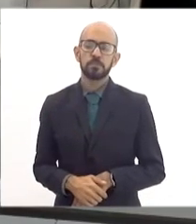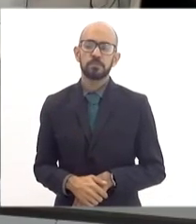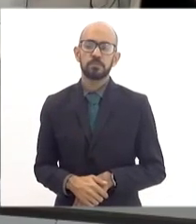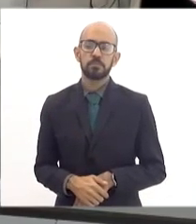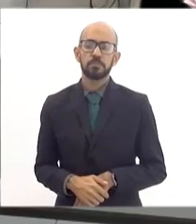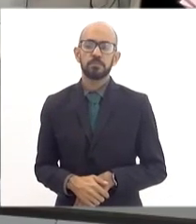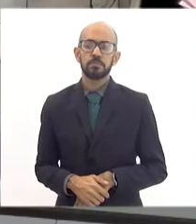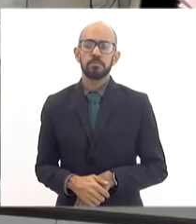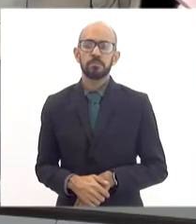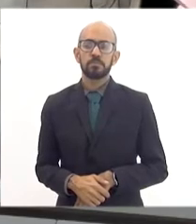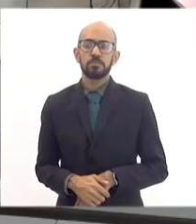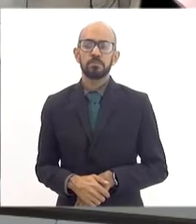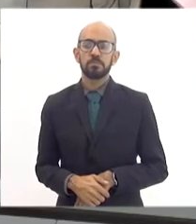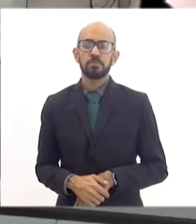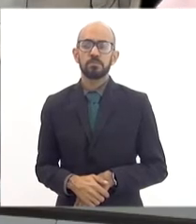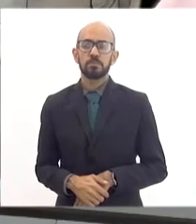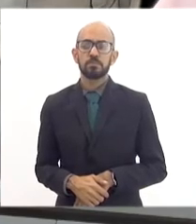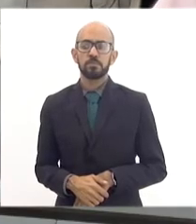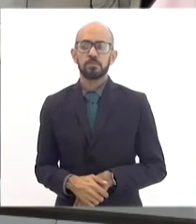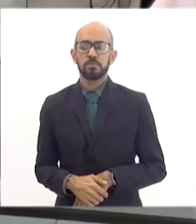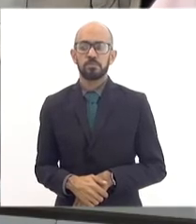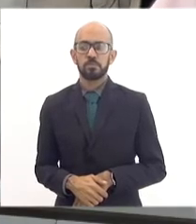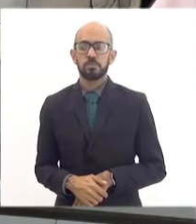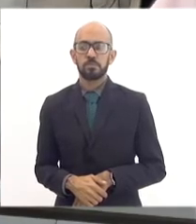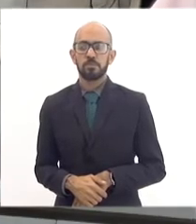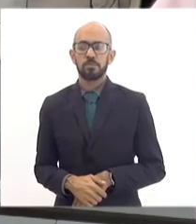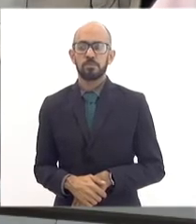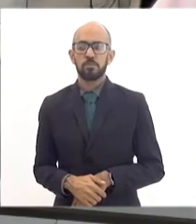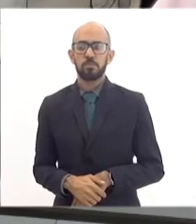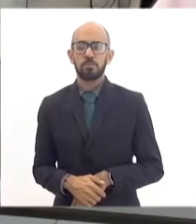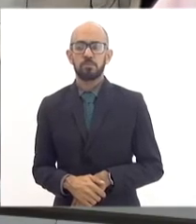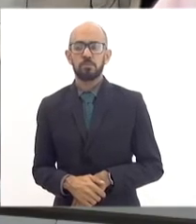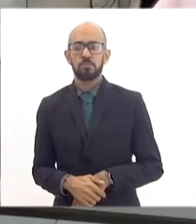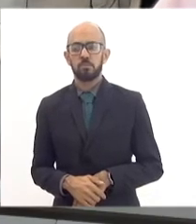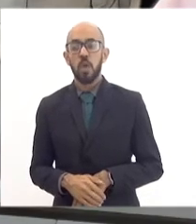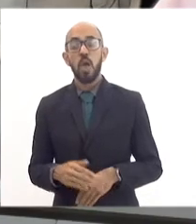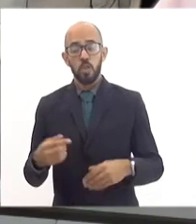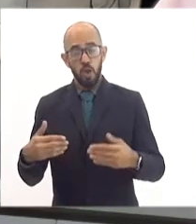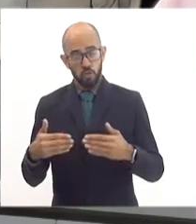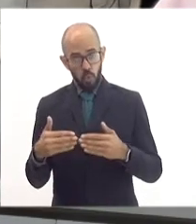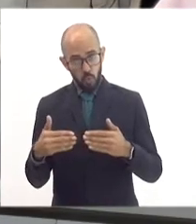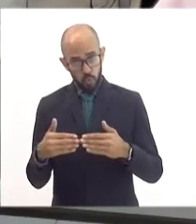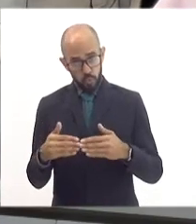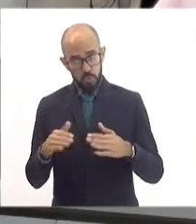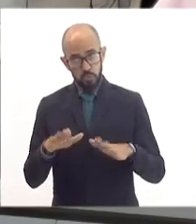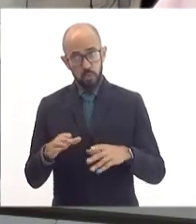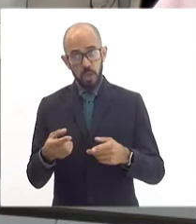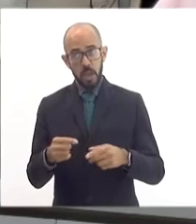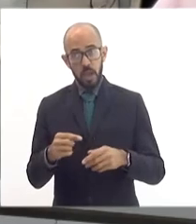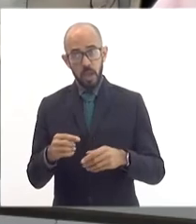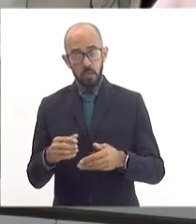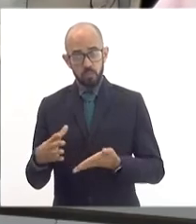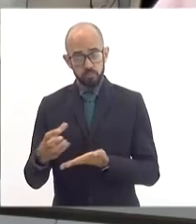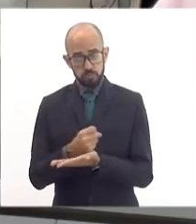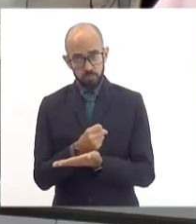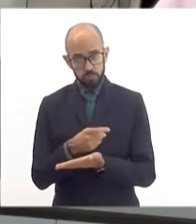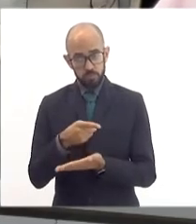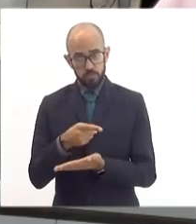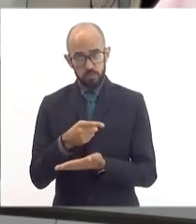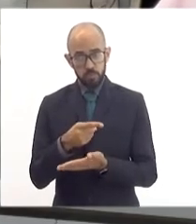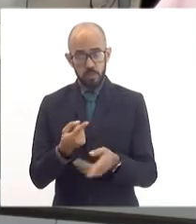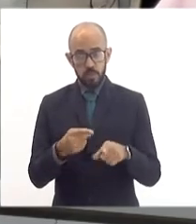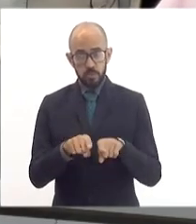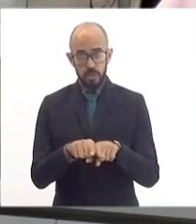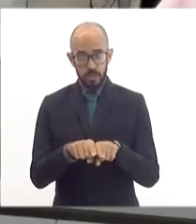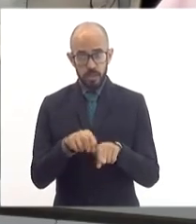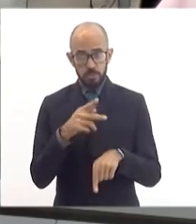nós, embora não tenhamos nada em contrário, de que a rentabilidade das parcerias público-privadas e parcerias entre entes públicos,